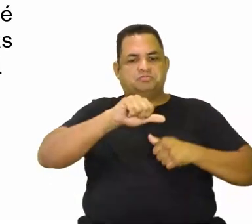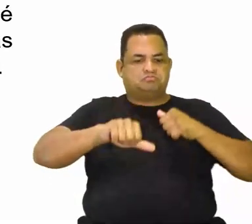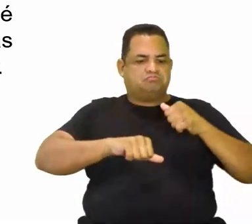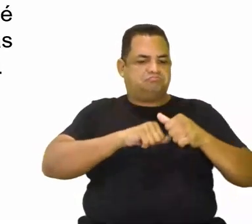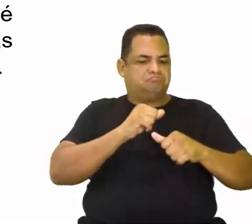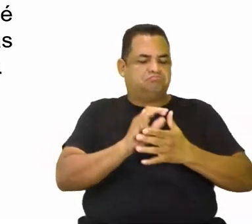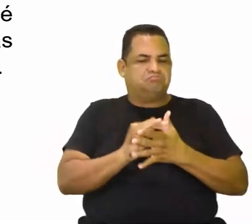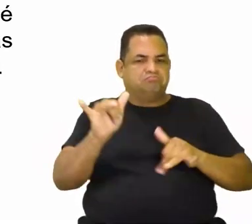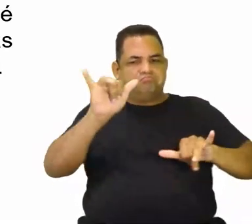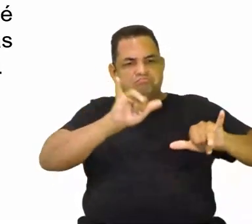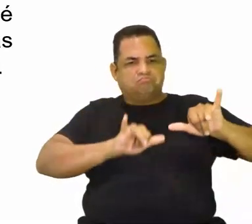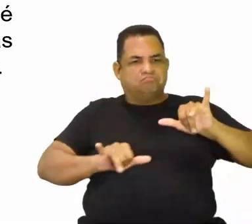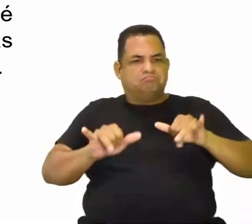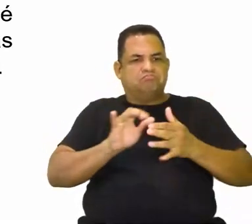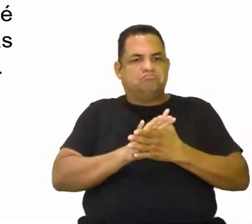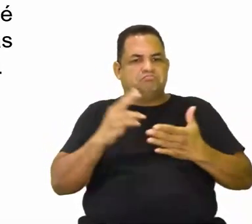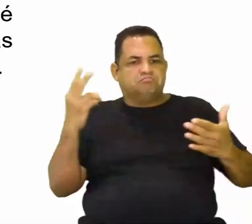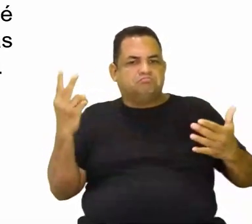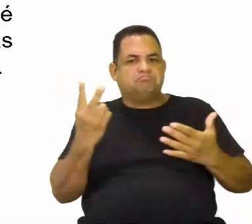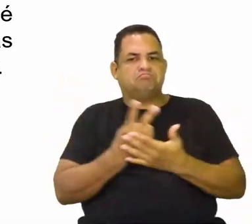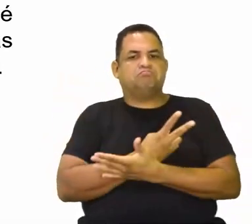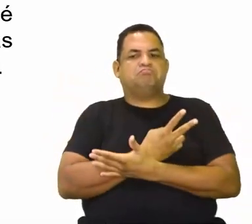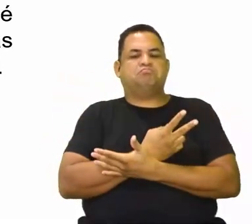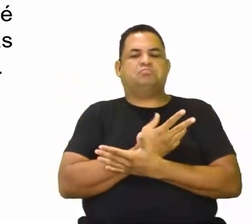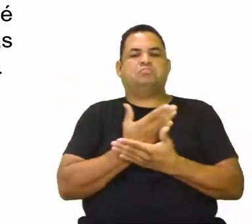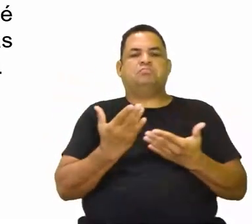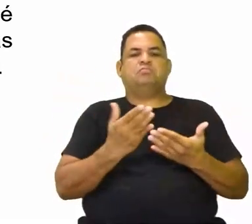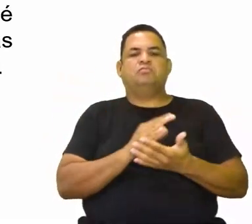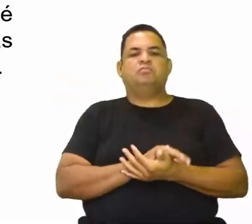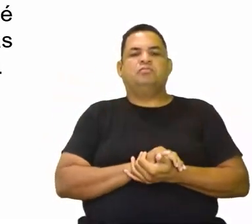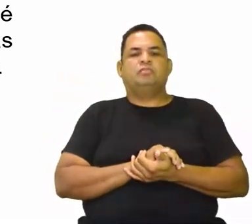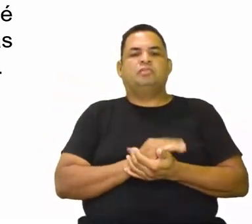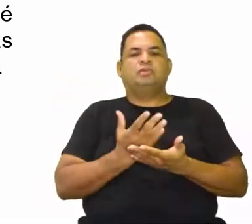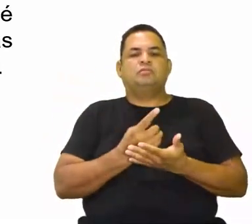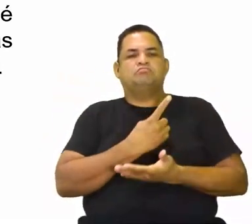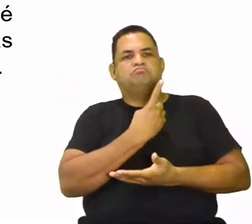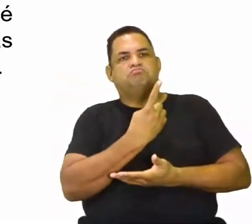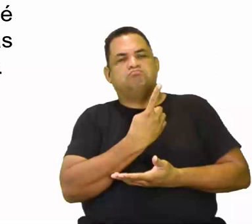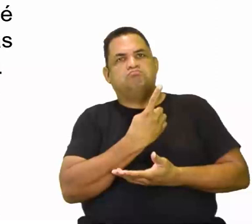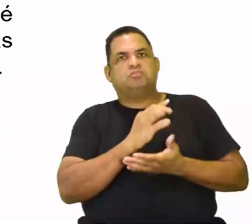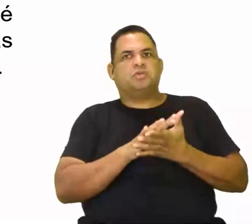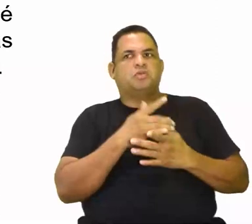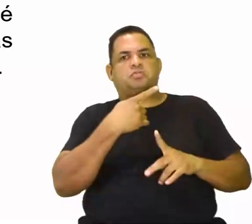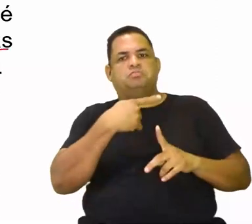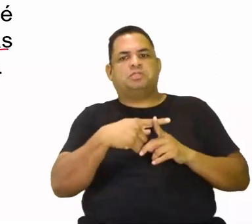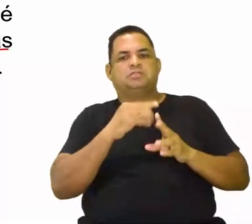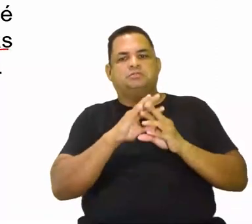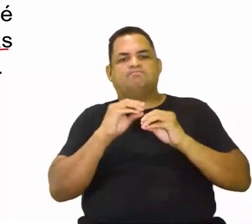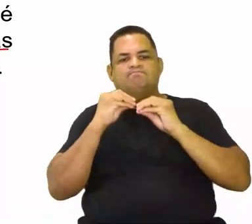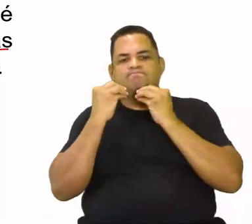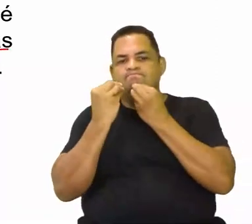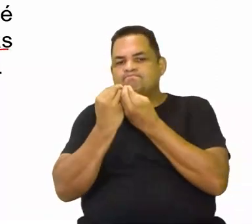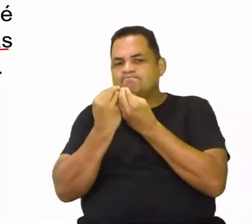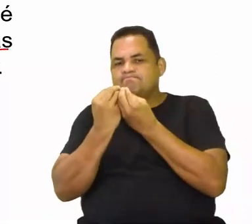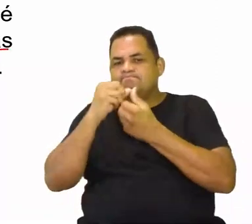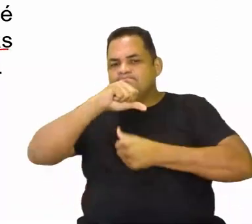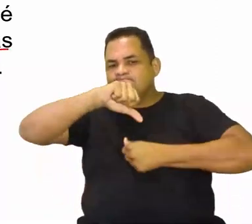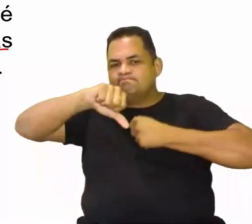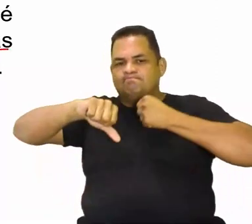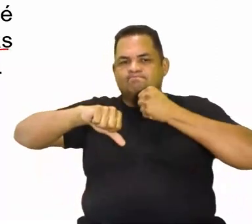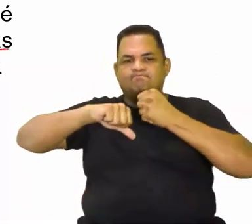transformação química é um acontecimento em que uma ou mais substâncias